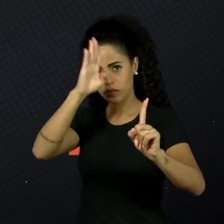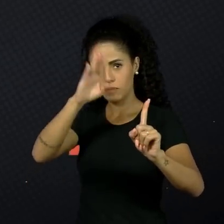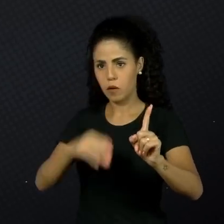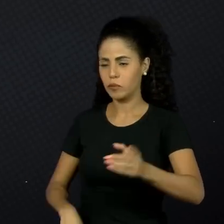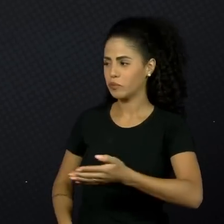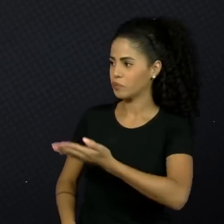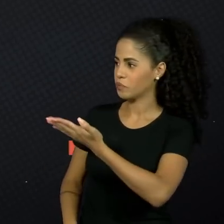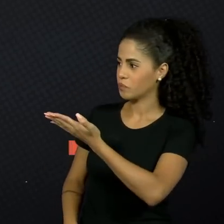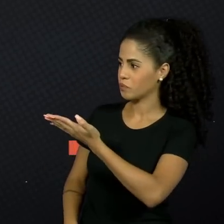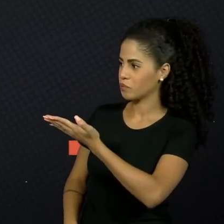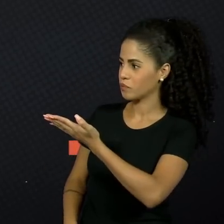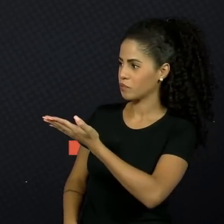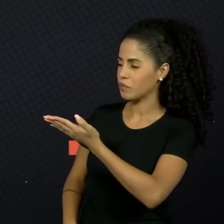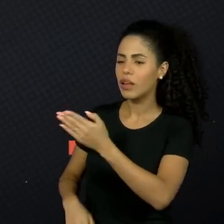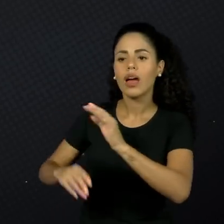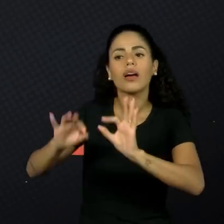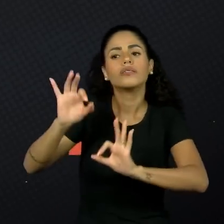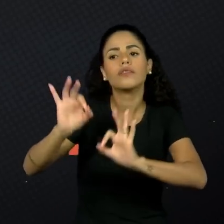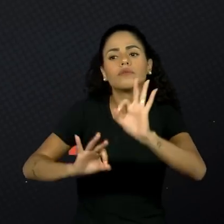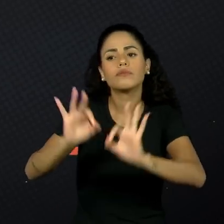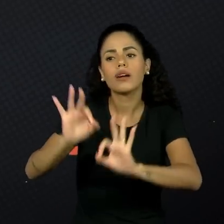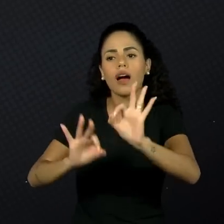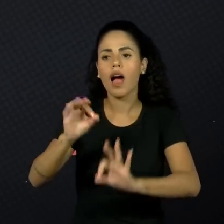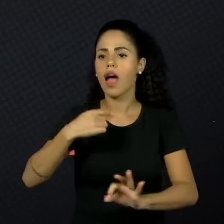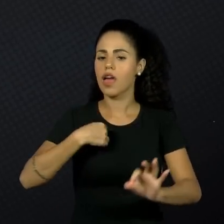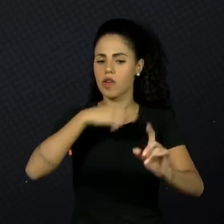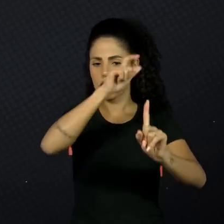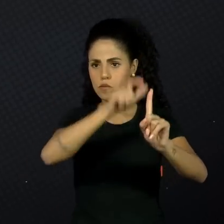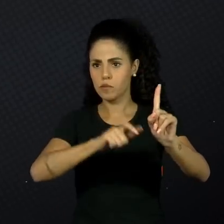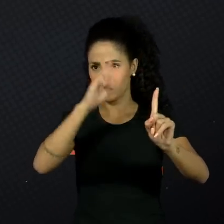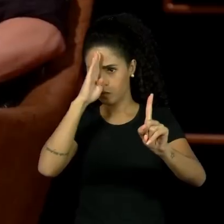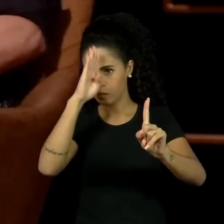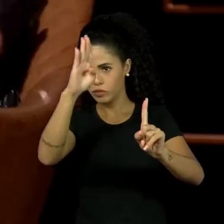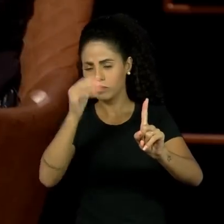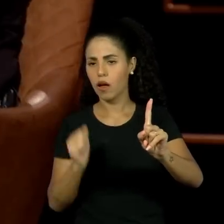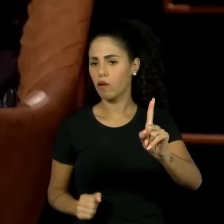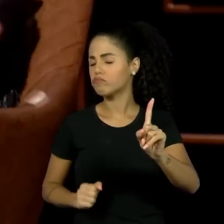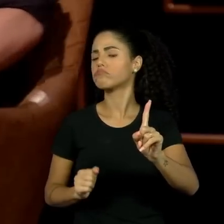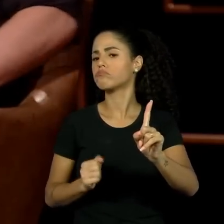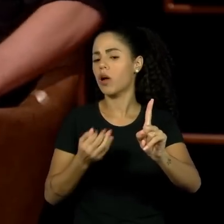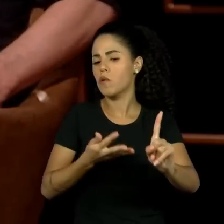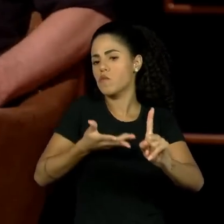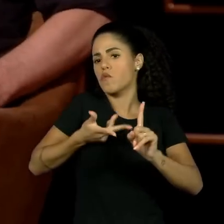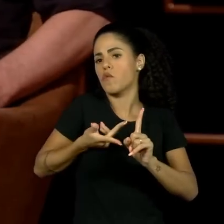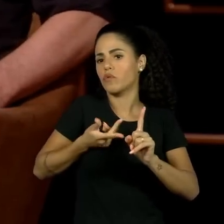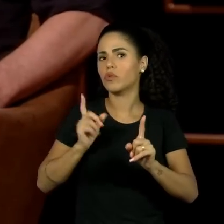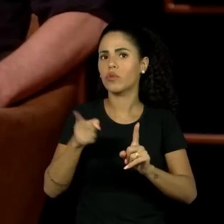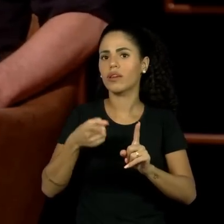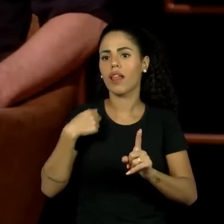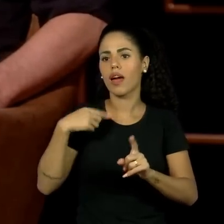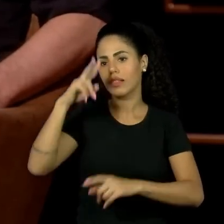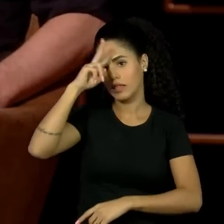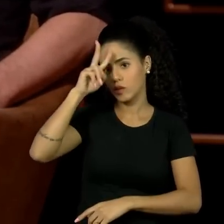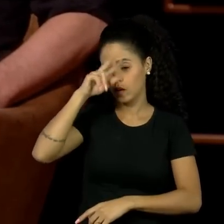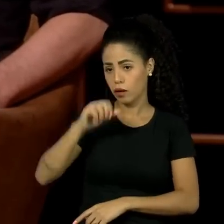que era a peça que eles estavam montando, e eu fui chamado para fazer o Bonitão, o personagem, que é o cafetão da